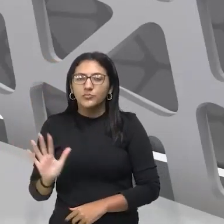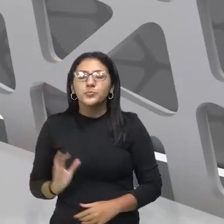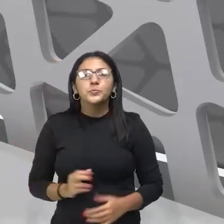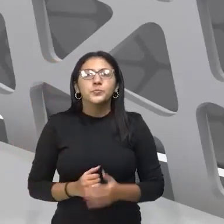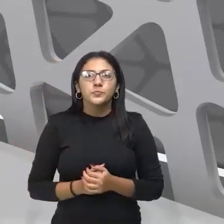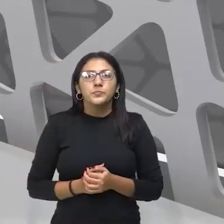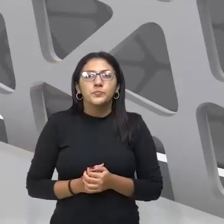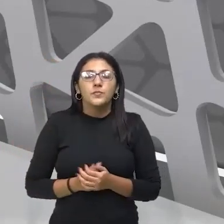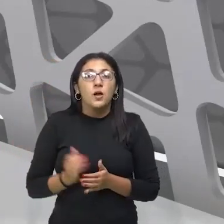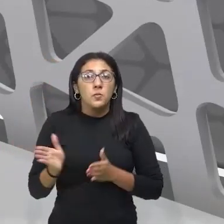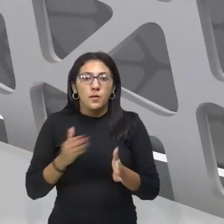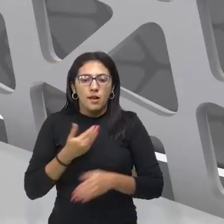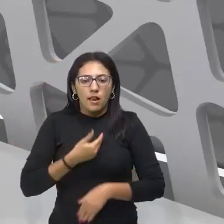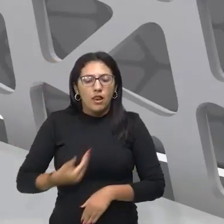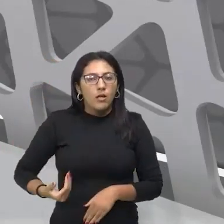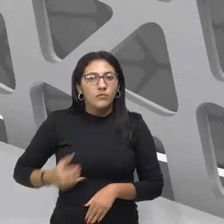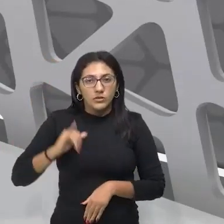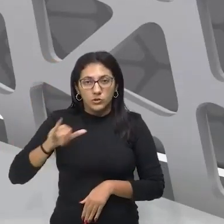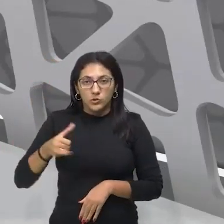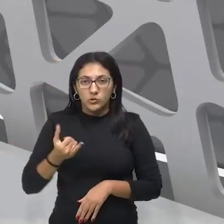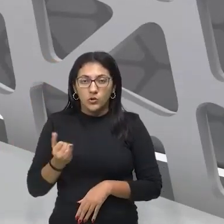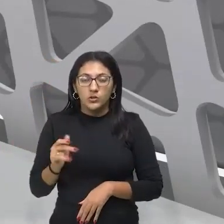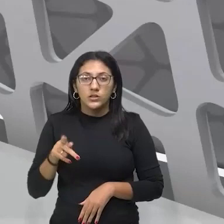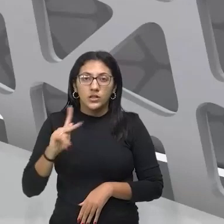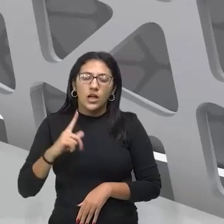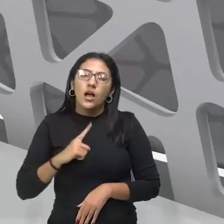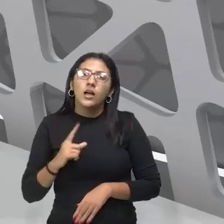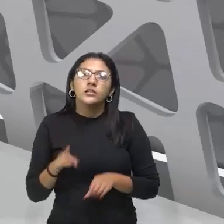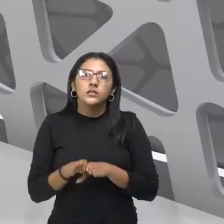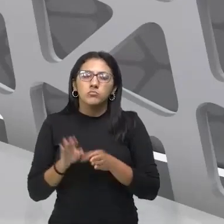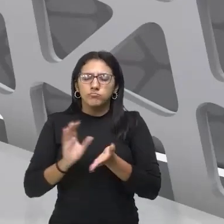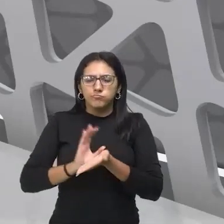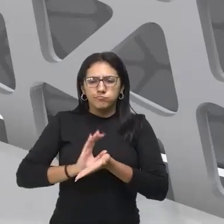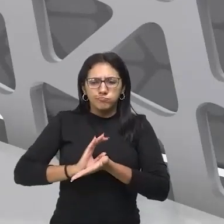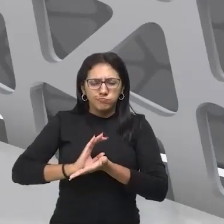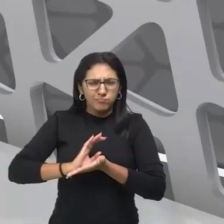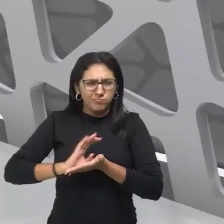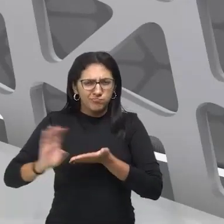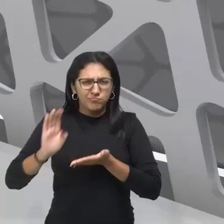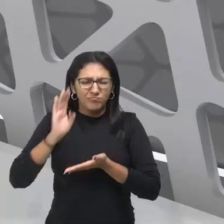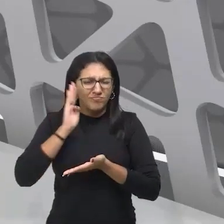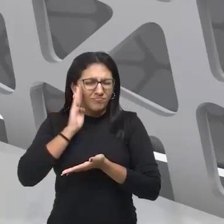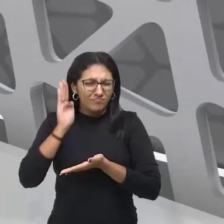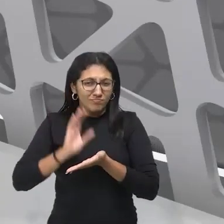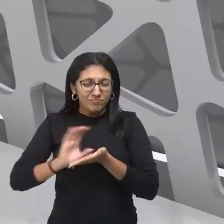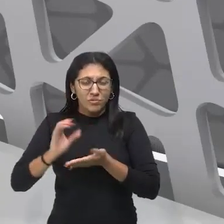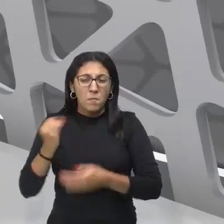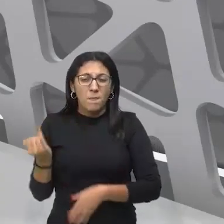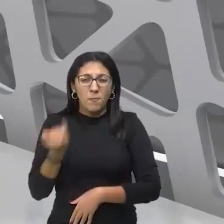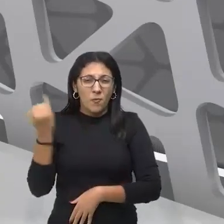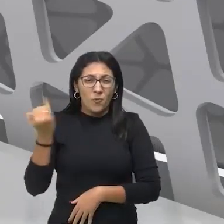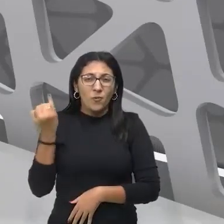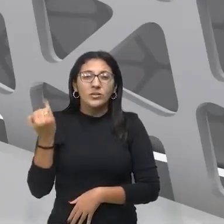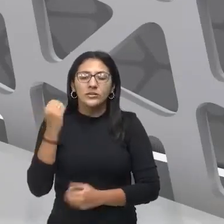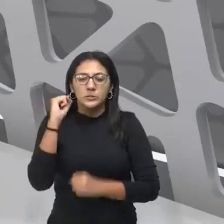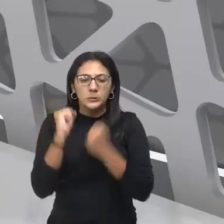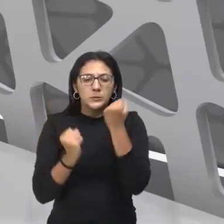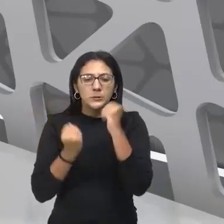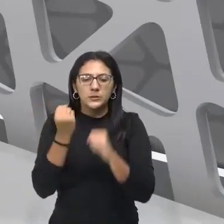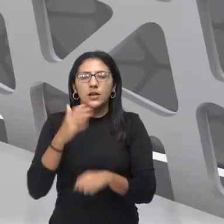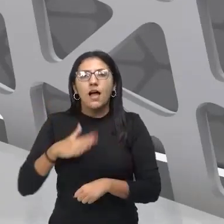país. No governo de Juscelino Kubitschek, nós temos também o grande investimento e maciço investimento nas